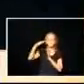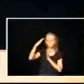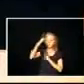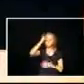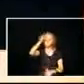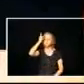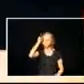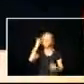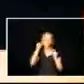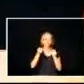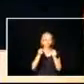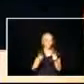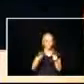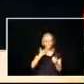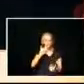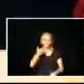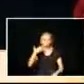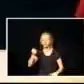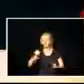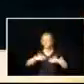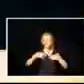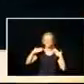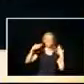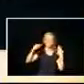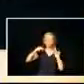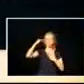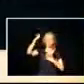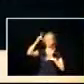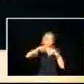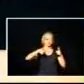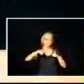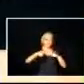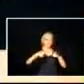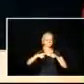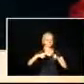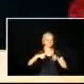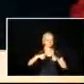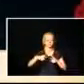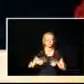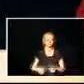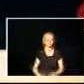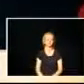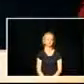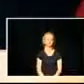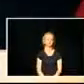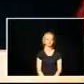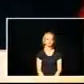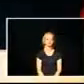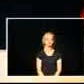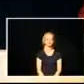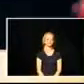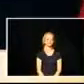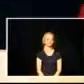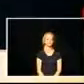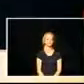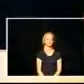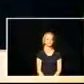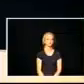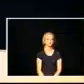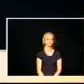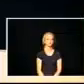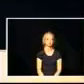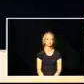servidores. Essa revisão, ela representa uma parte do que tem que ser feito, mas muito mais benefícios deverão